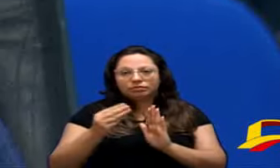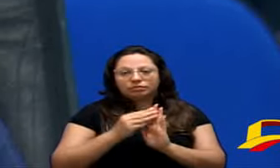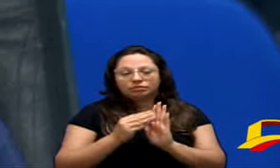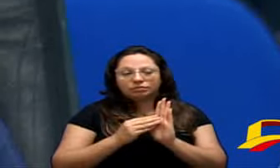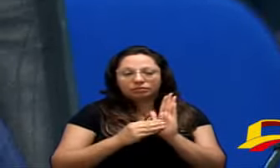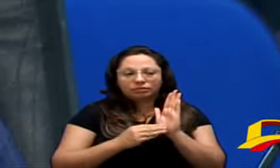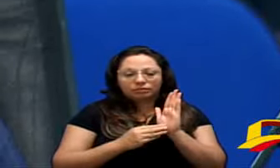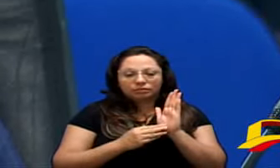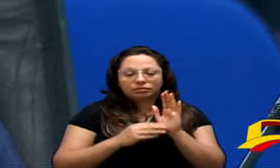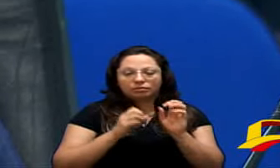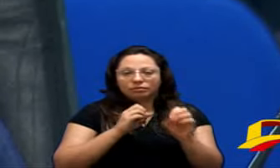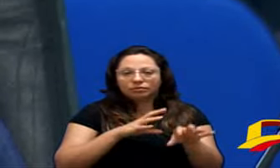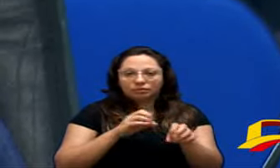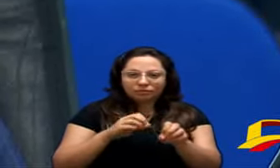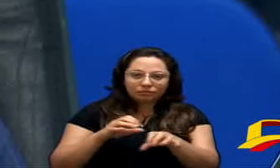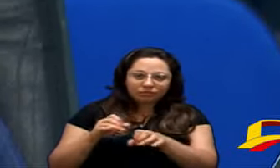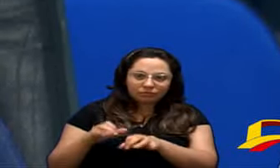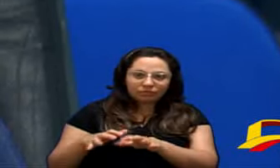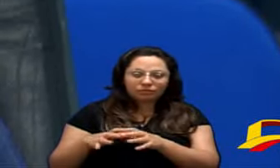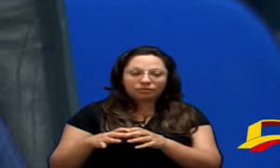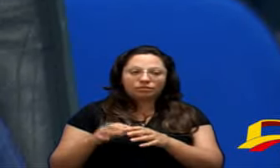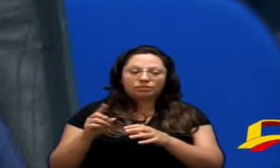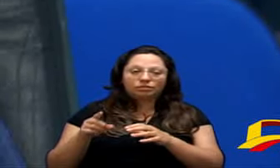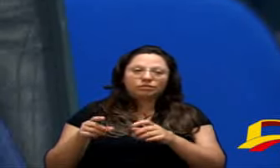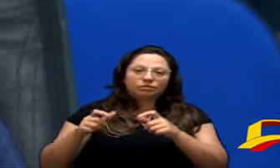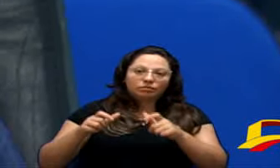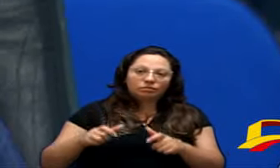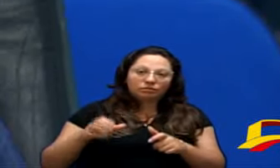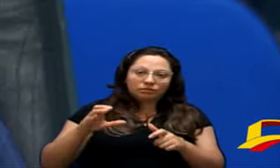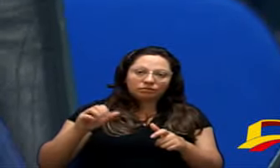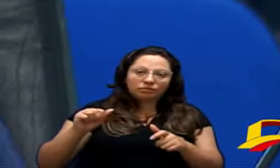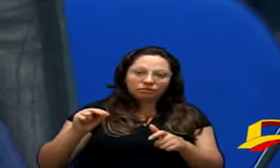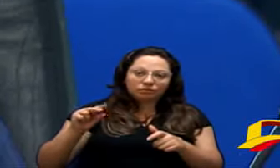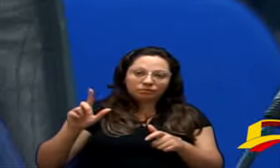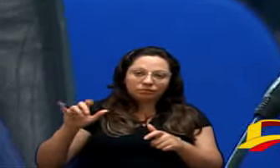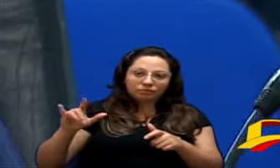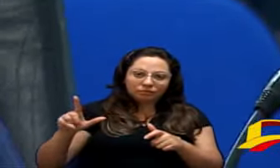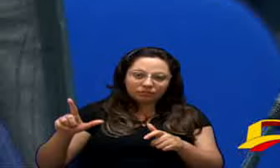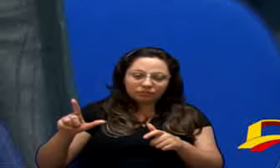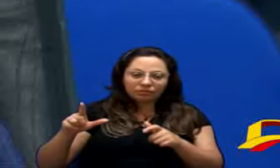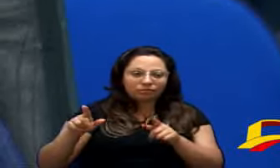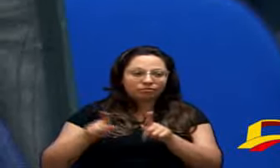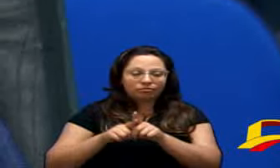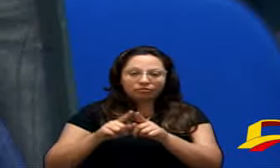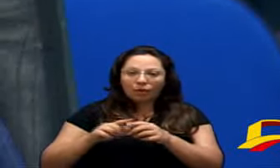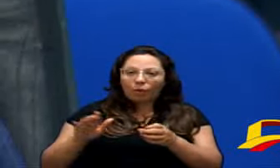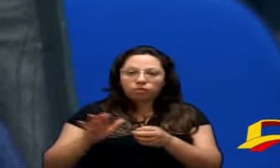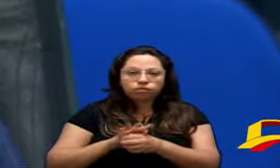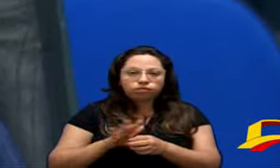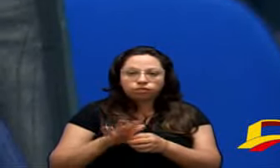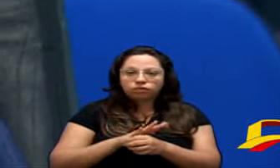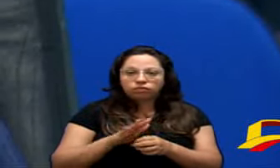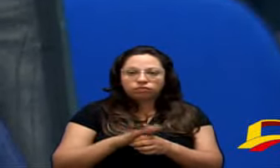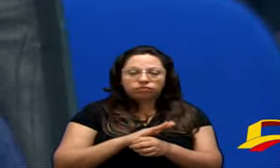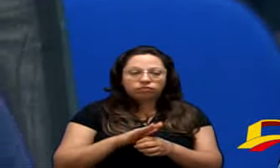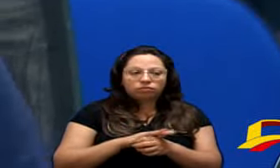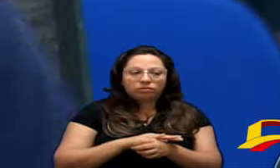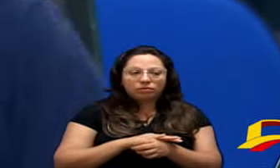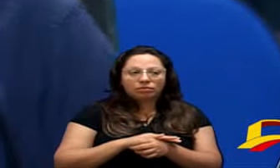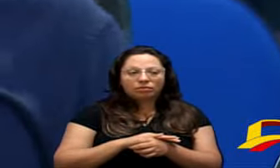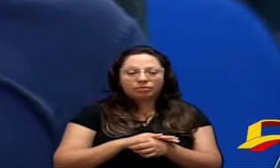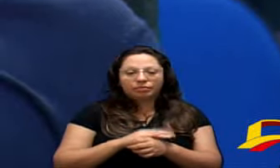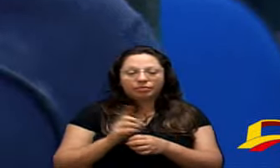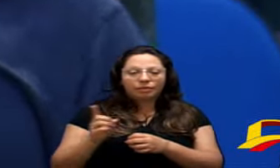educacionais eh o Canil Municipal está como sempre super lotado eh e